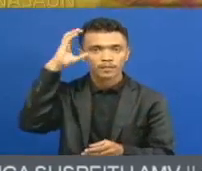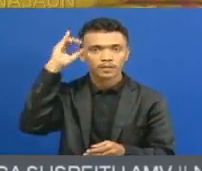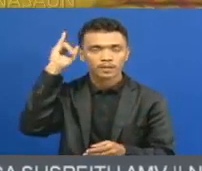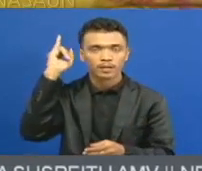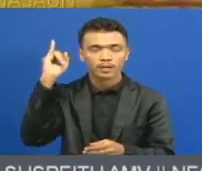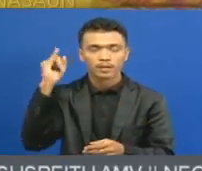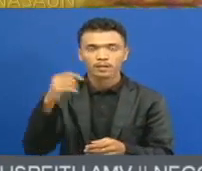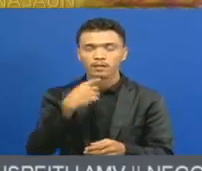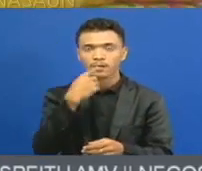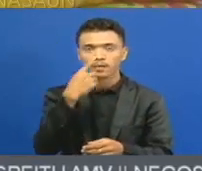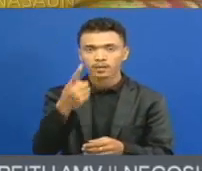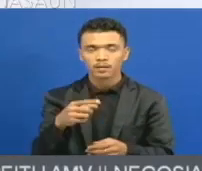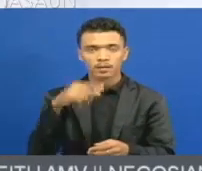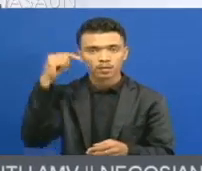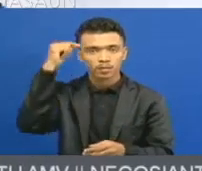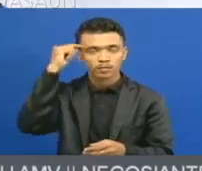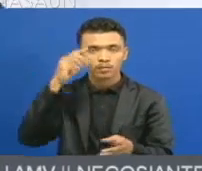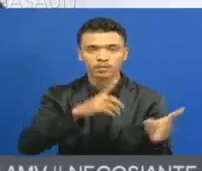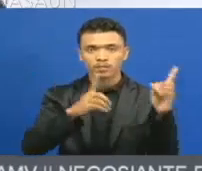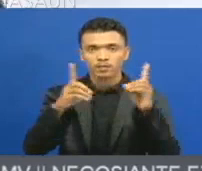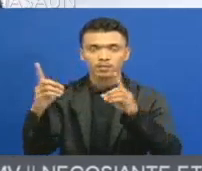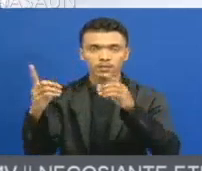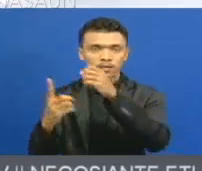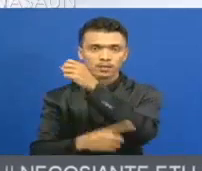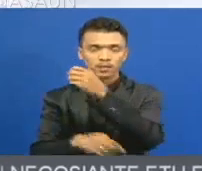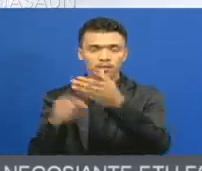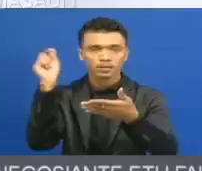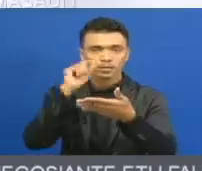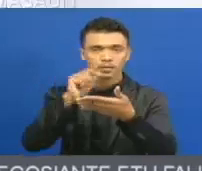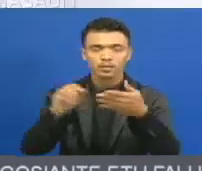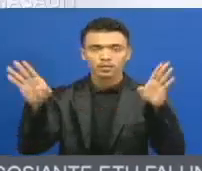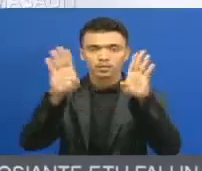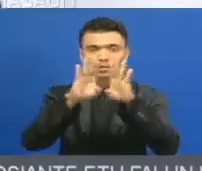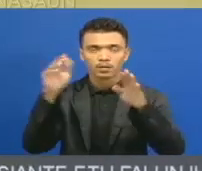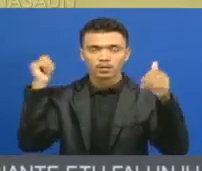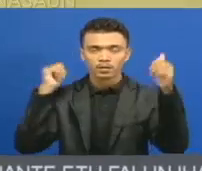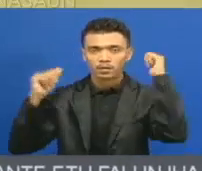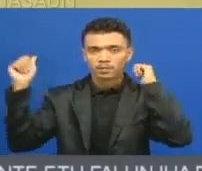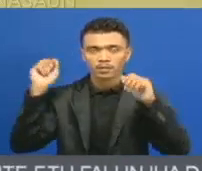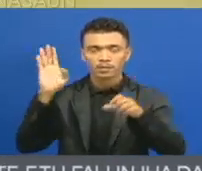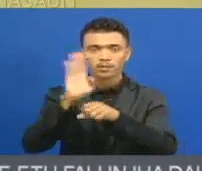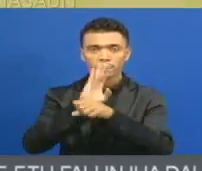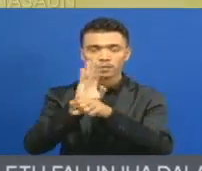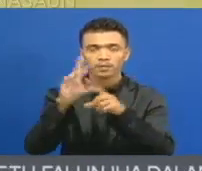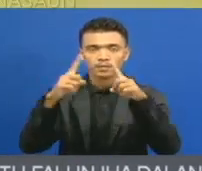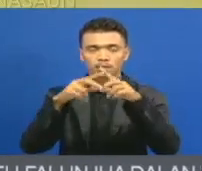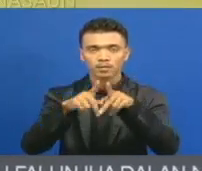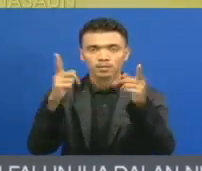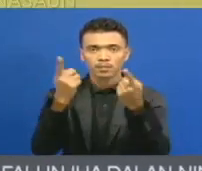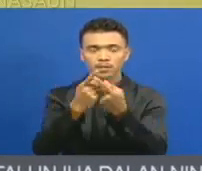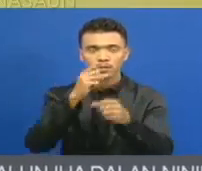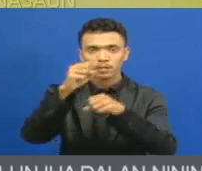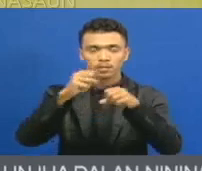Nino Pereira afirma o governo se aplica sanção administrativa no taca atividade de negócio ba companhia no loza sira nebe fa